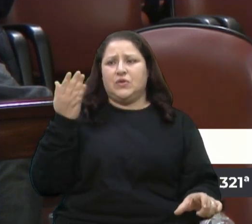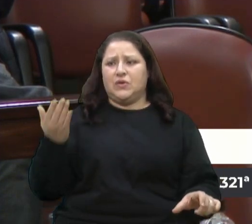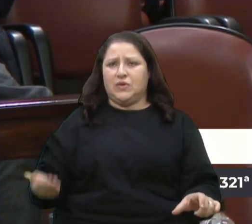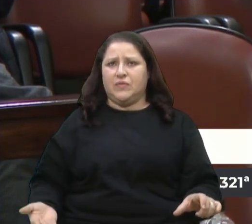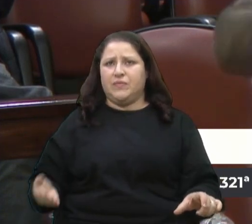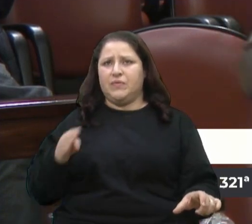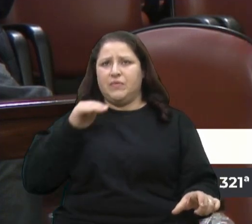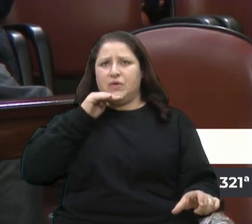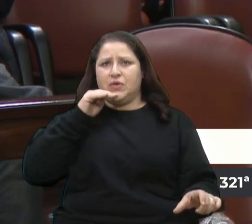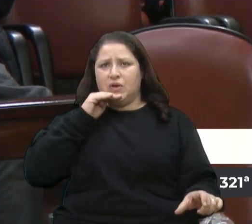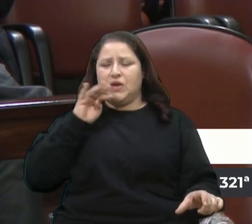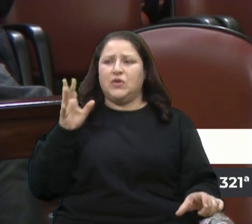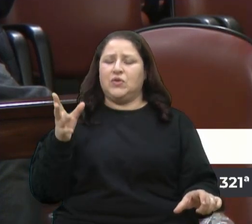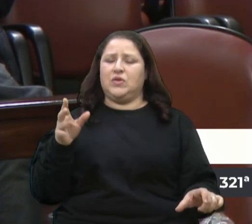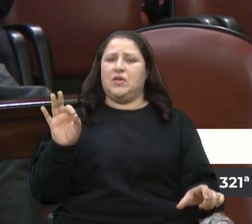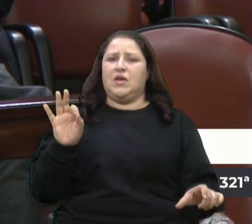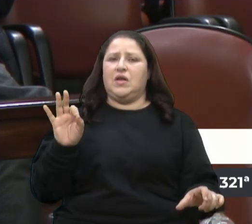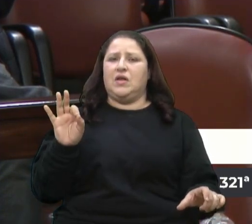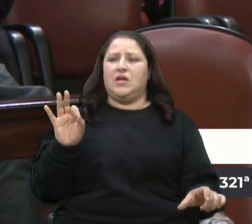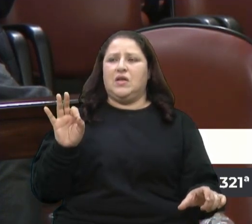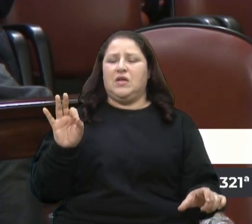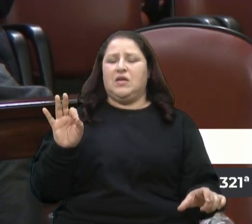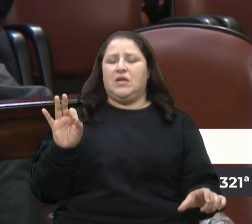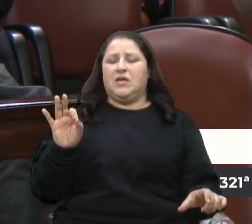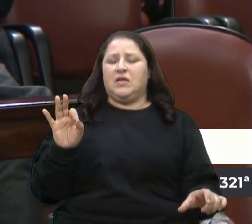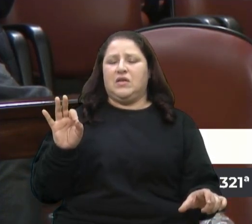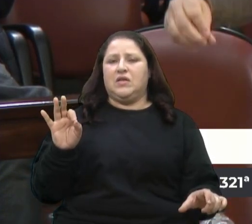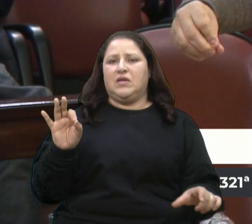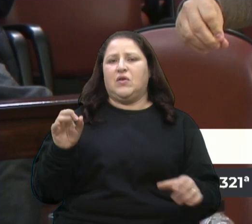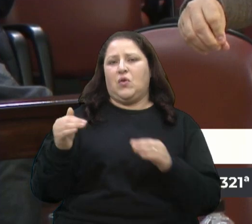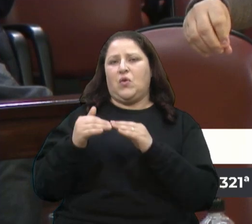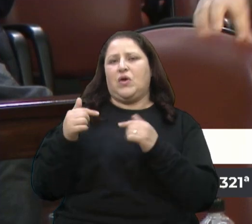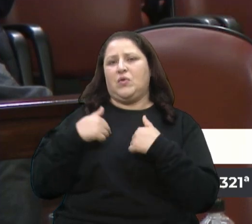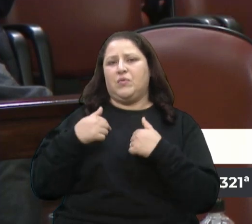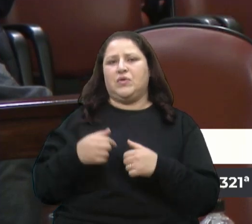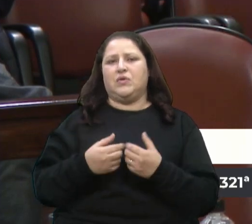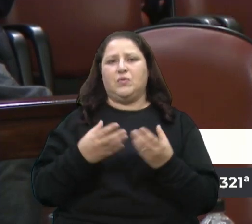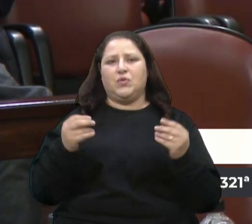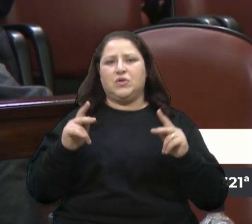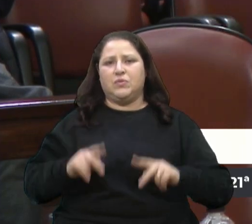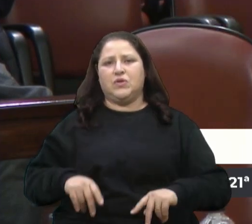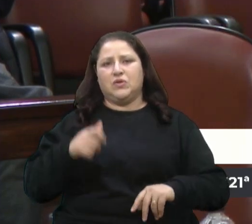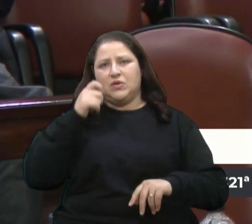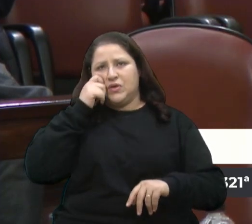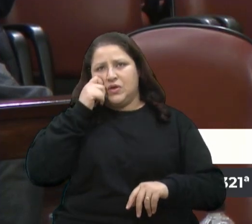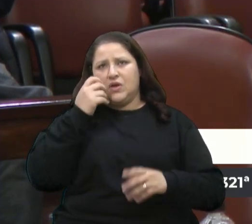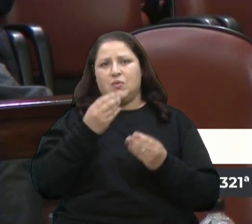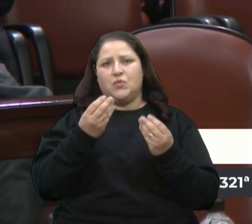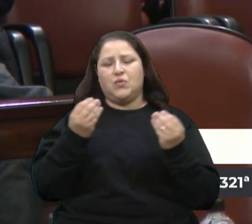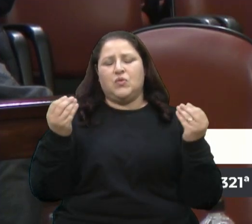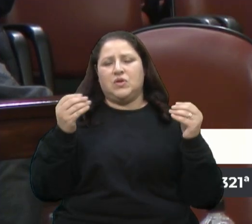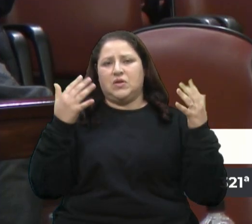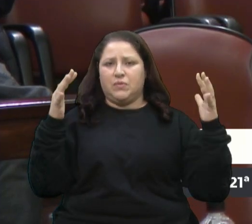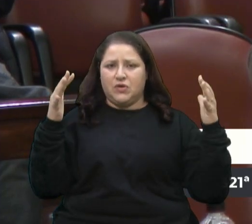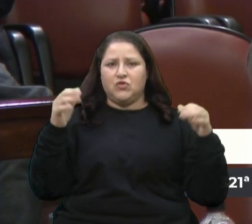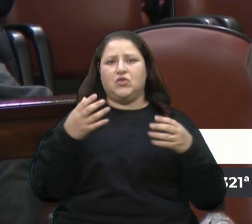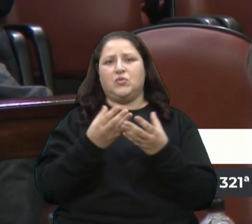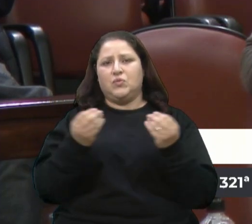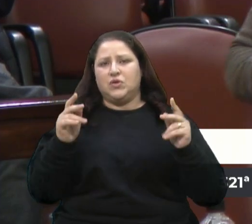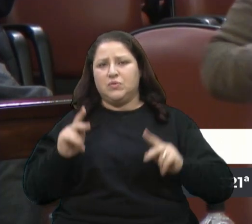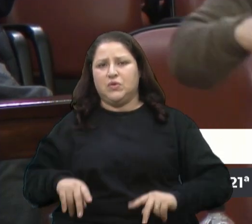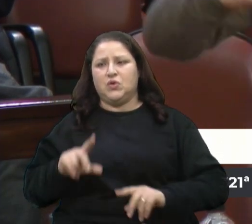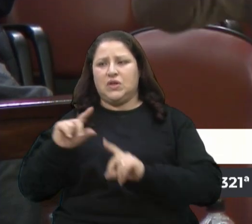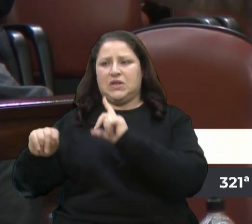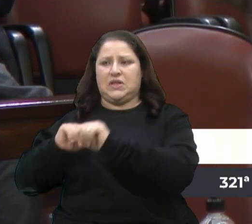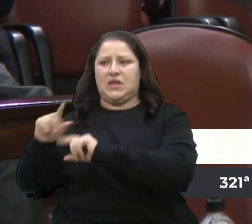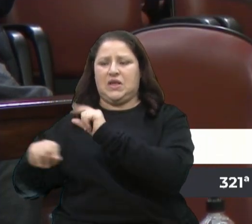e todas as pessoas que estavam lá presentes, que muitas aplaudiram eles, muitas se retiraram do plenário. Ah,